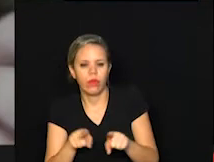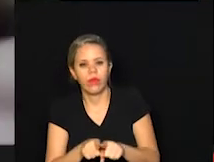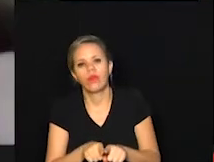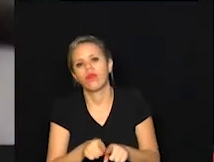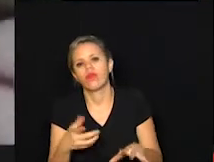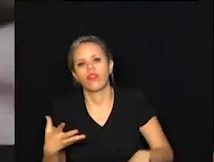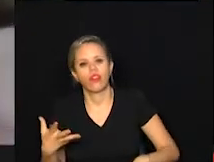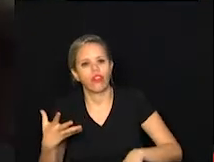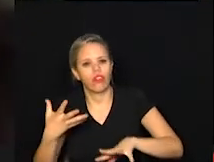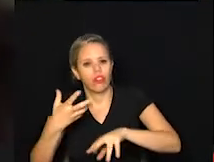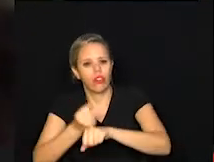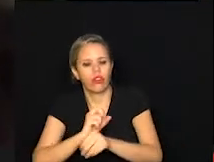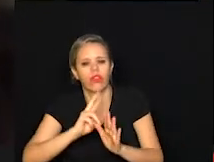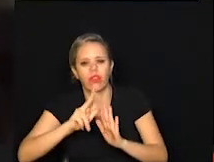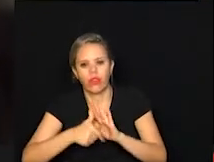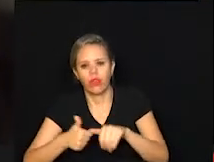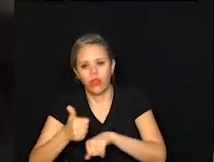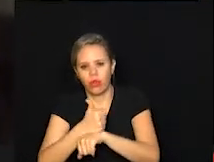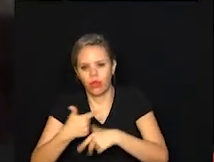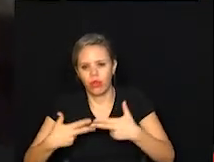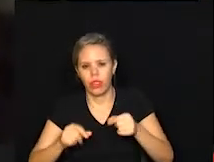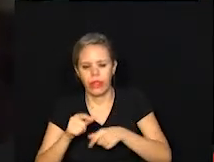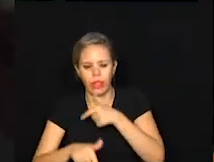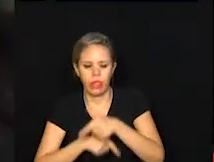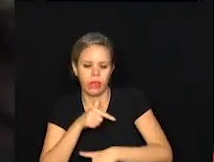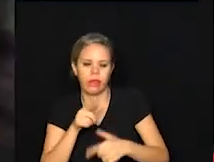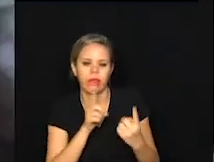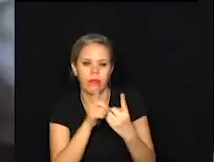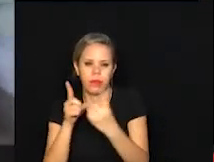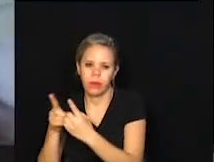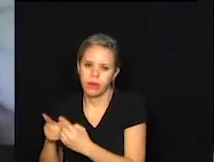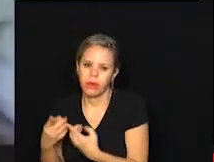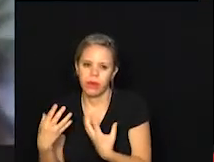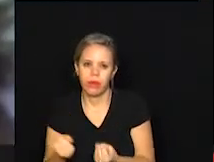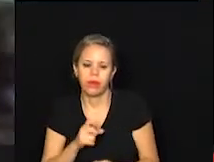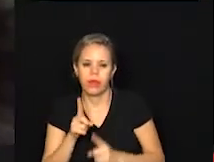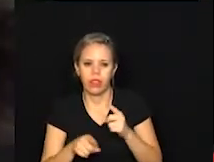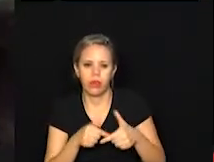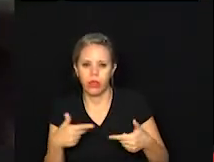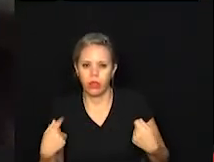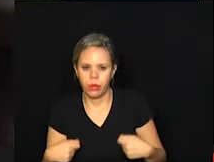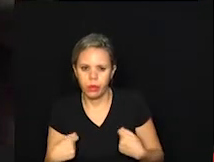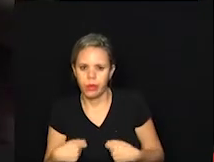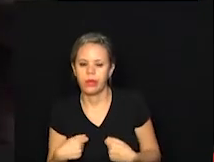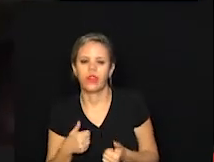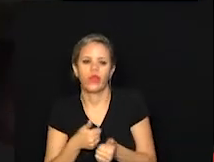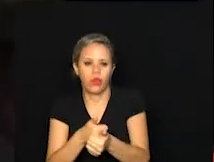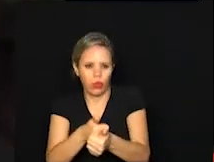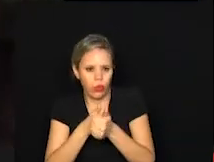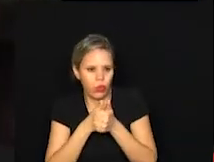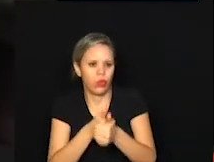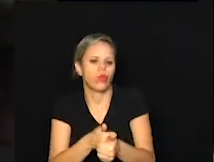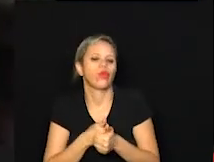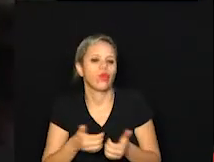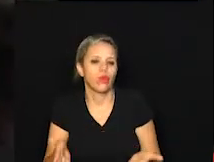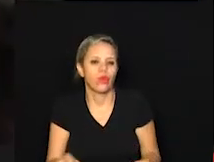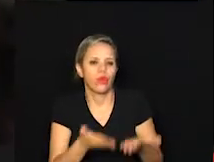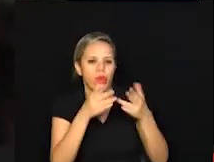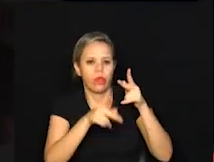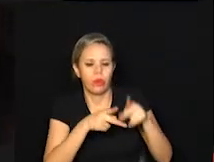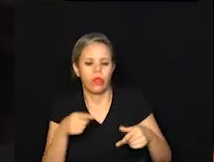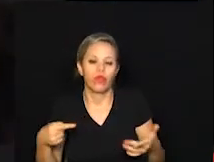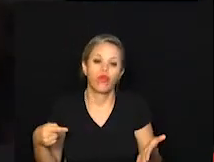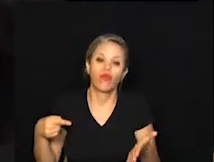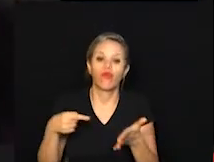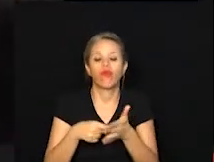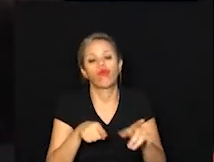que nós temos vários profissionais que fazem o atendimento, eles acolhem a demanda, acompanham, encaminham as denúncias,